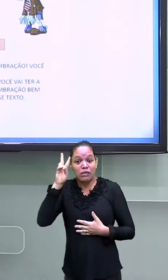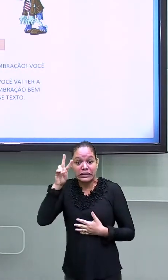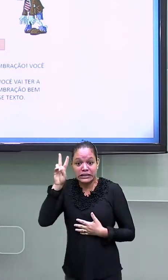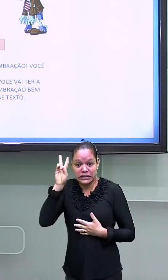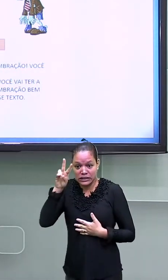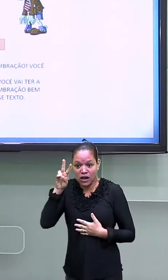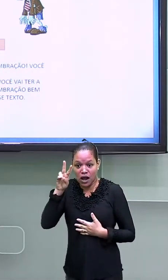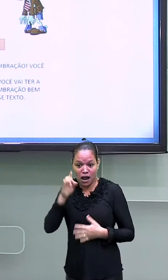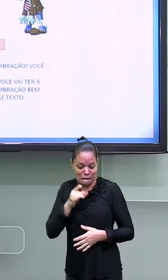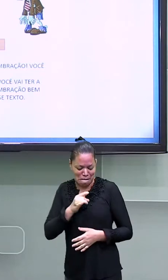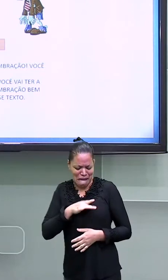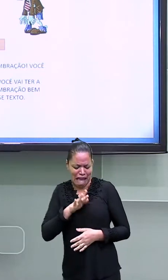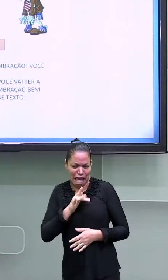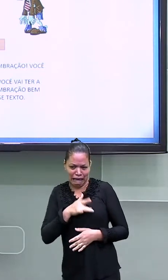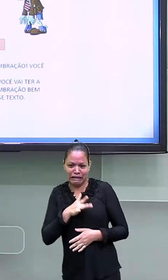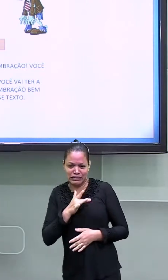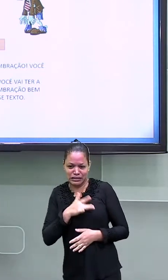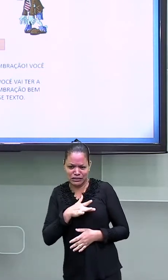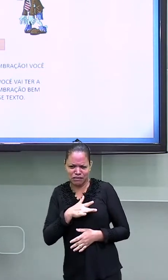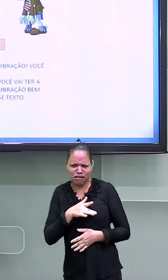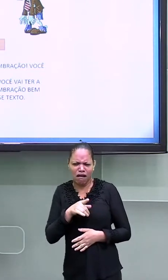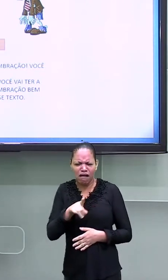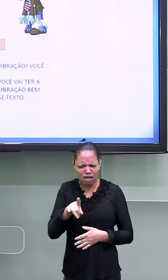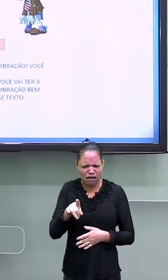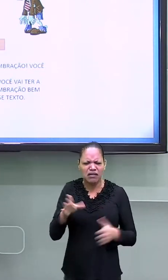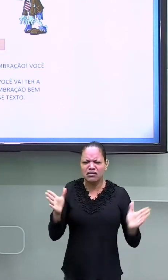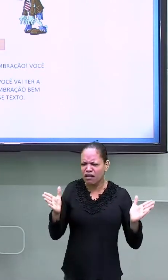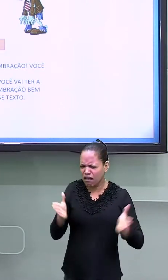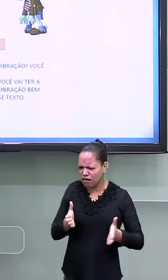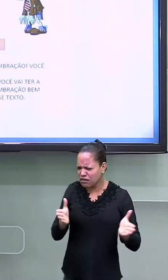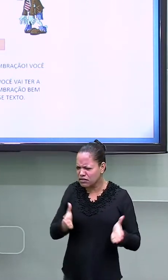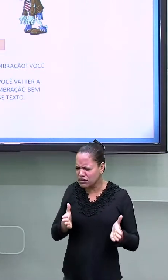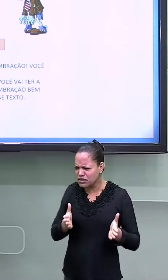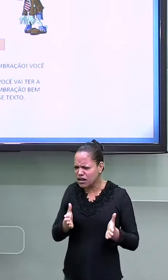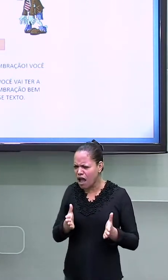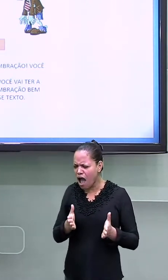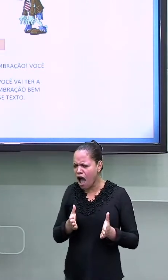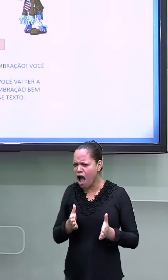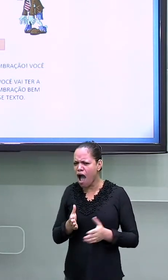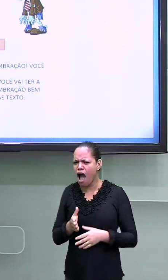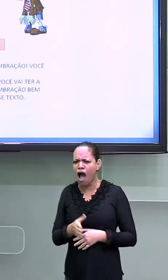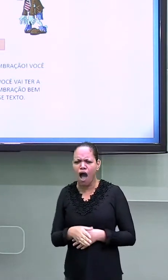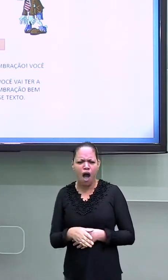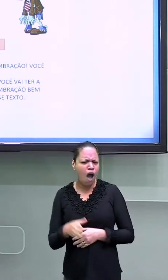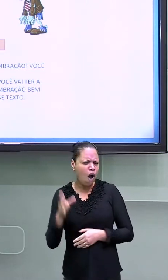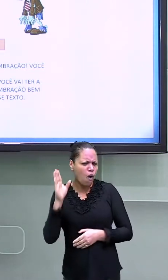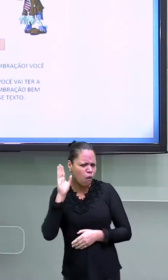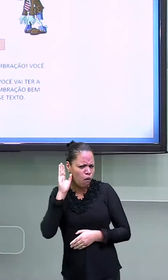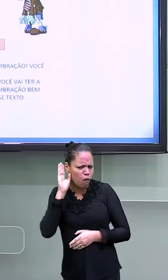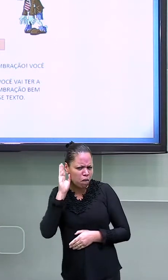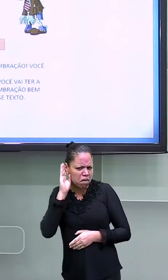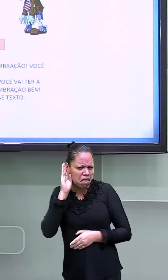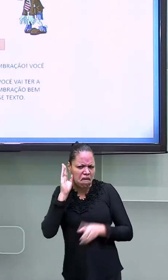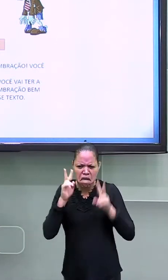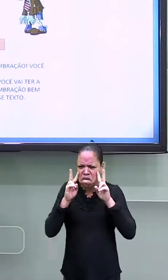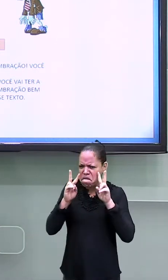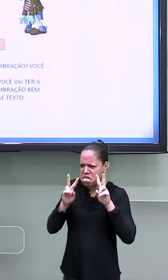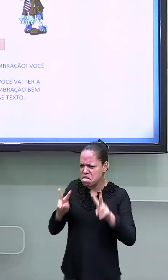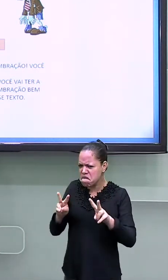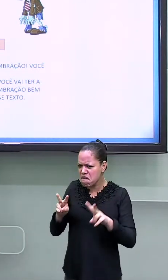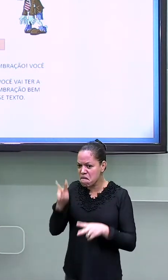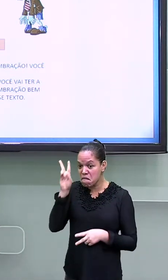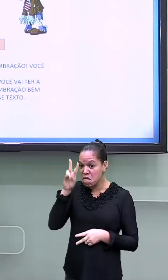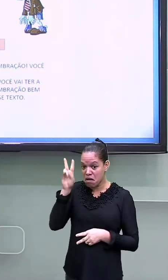velinha e o papai começa a contar um conto. Ai, meu Deus, fica todo mundo com medo, não é mesmo? Então hoje a gente vai estar aprendendo um pouco sobre o conto